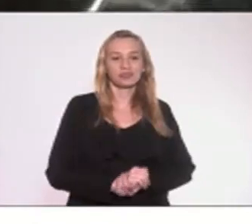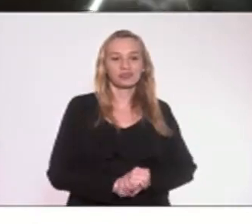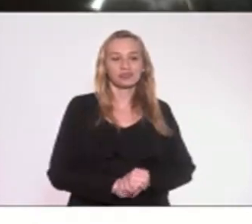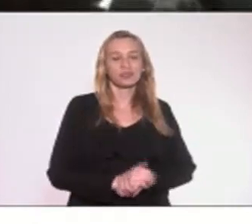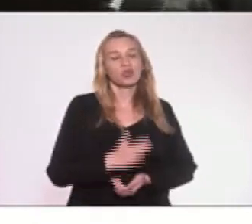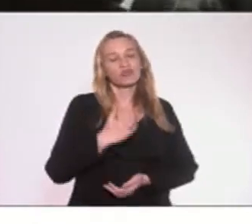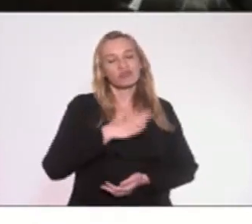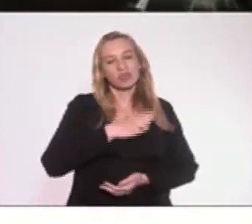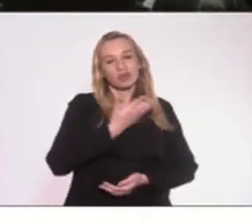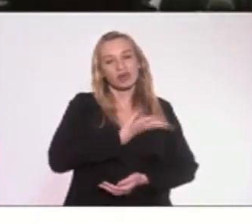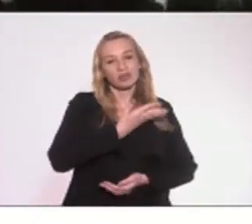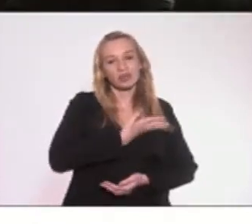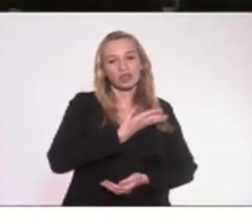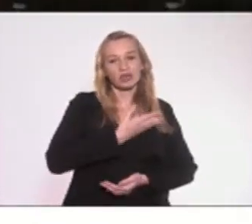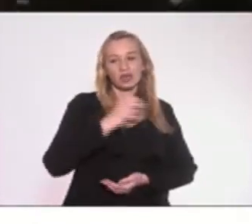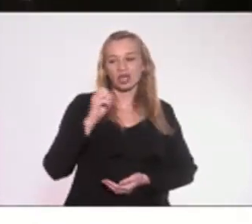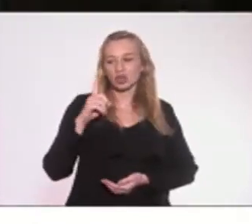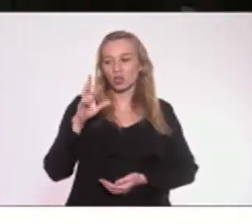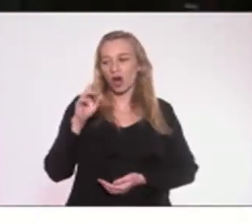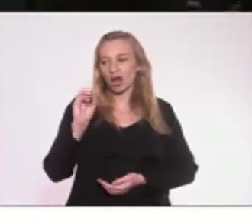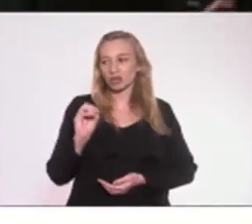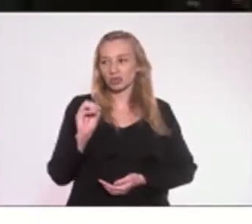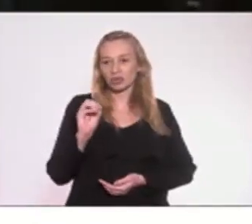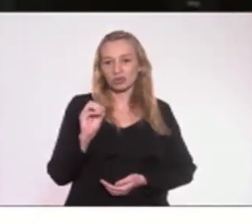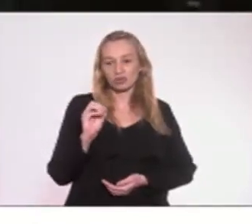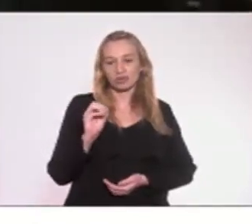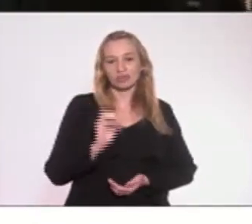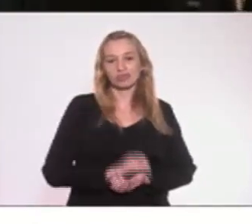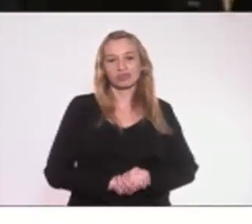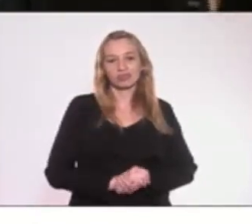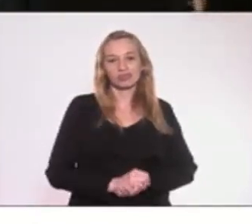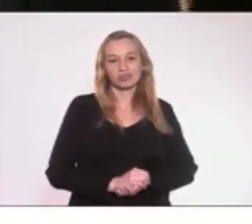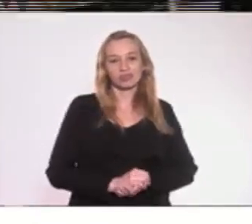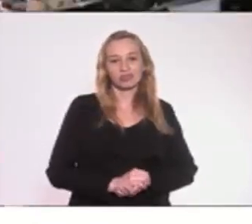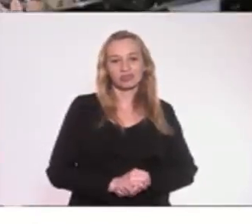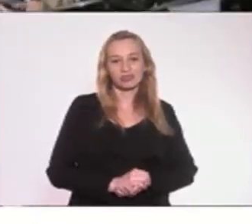o meu amigo Eduardo Freitas,